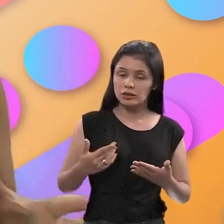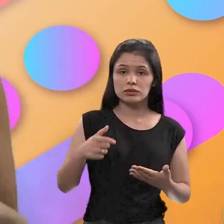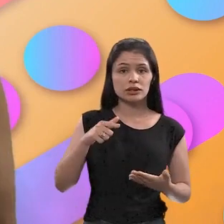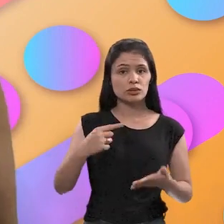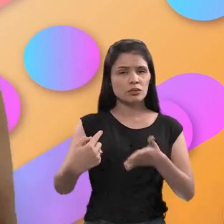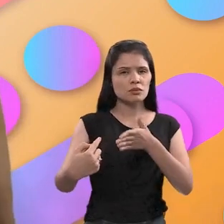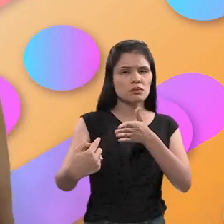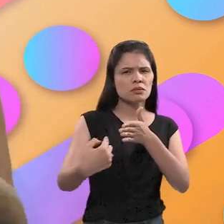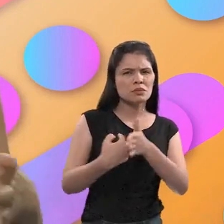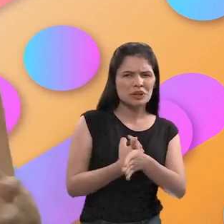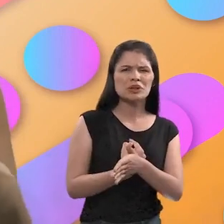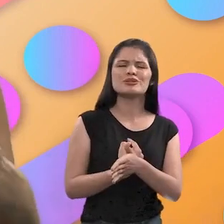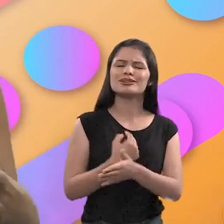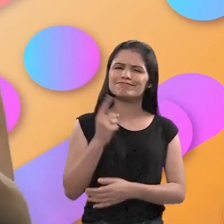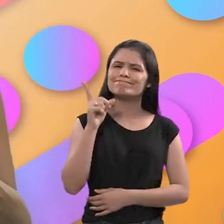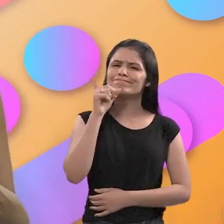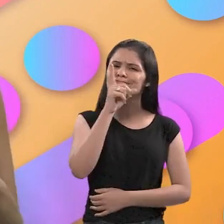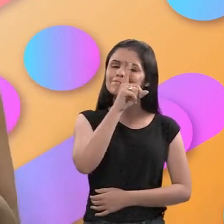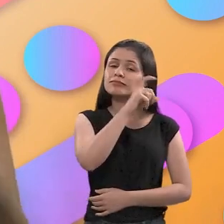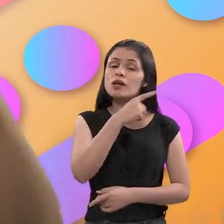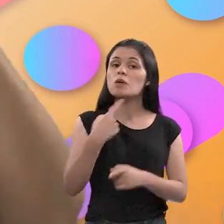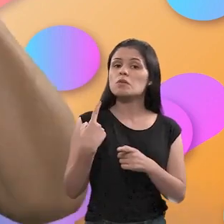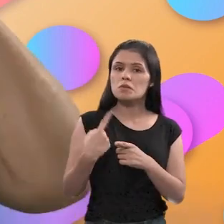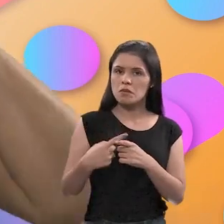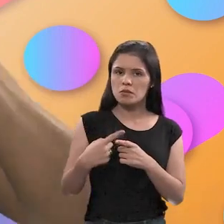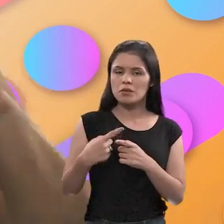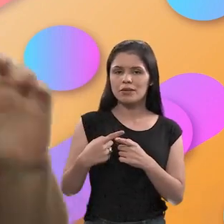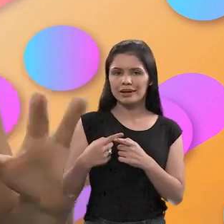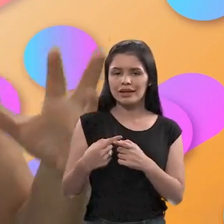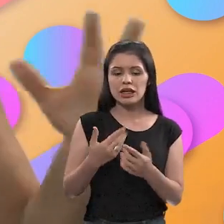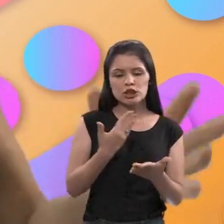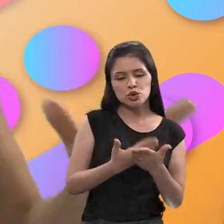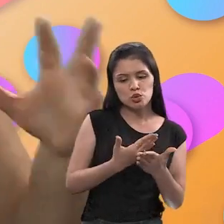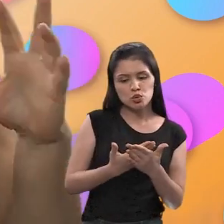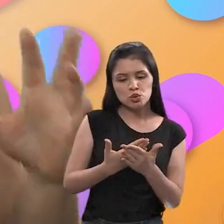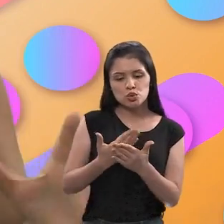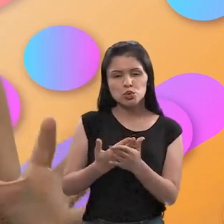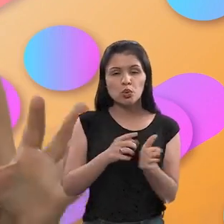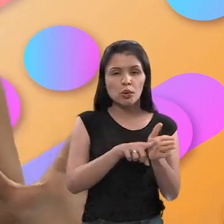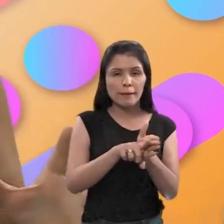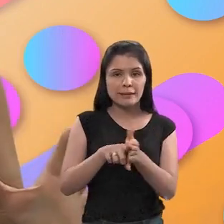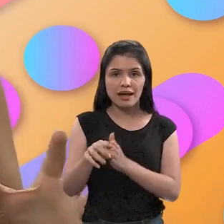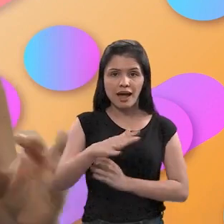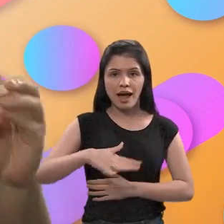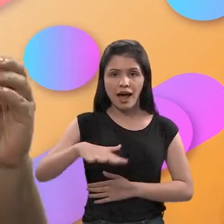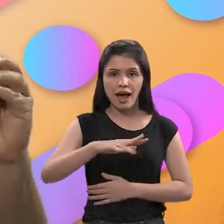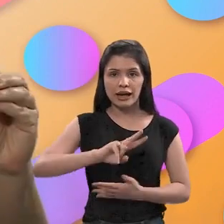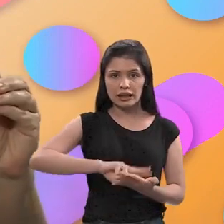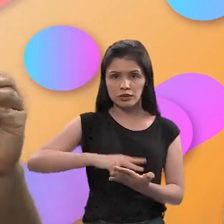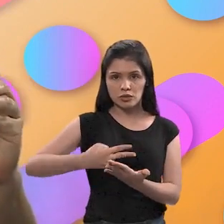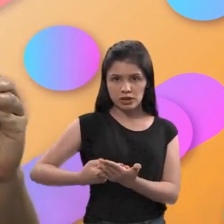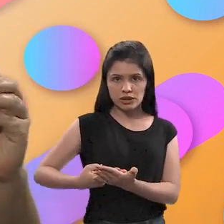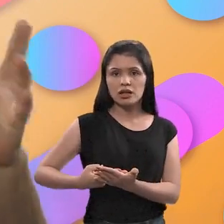vertentes da área da tradução vai dizer que o papel do tradutor-intérprete é versar de uma língua para a outra,